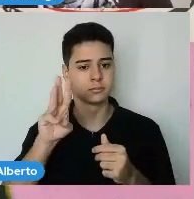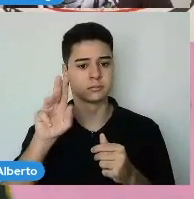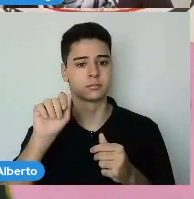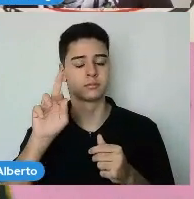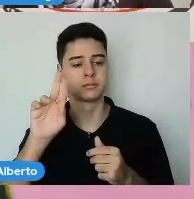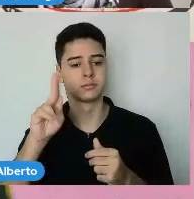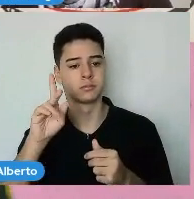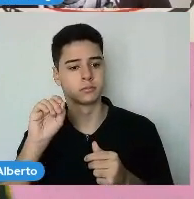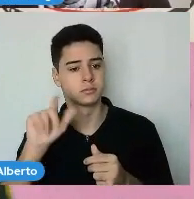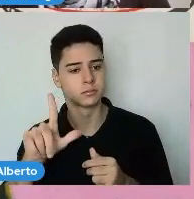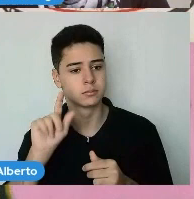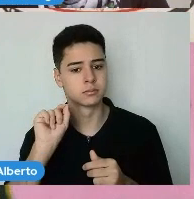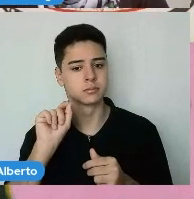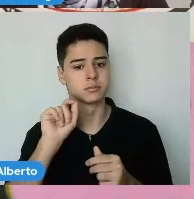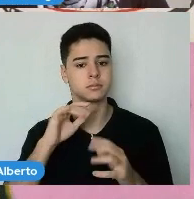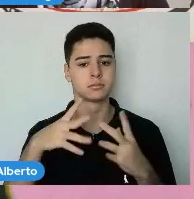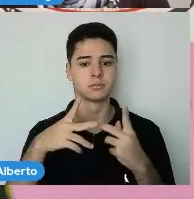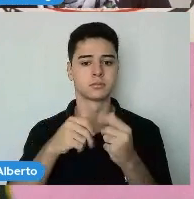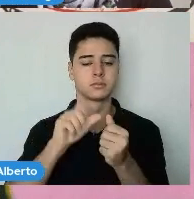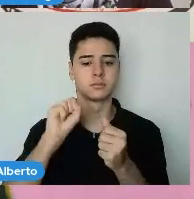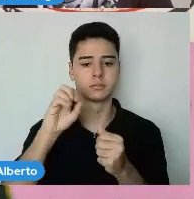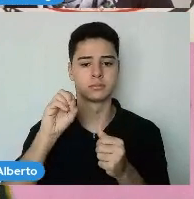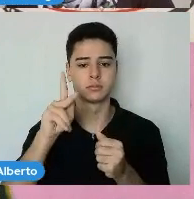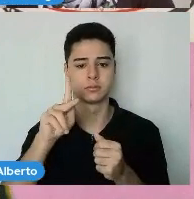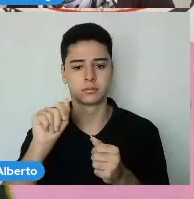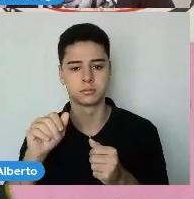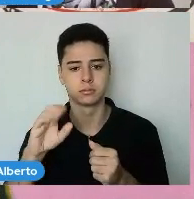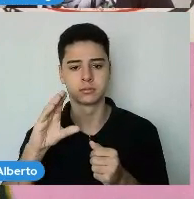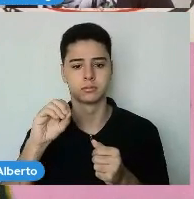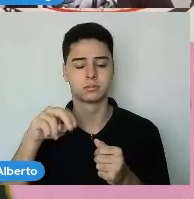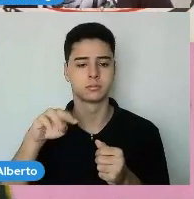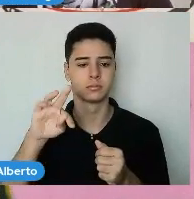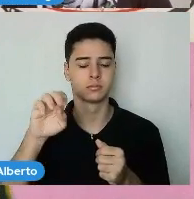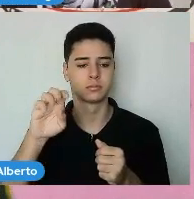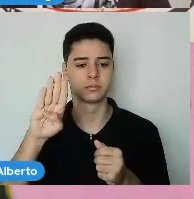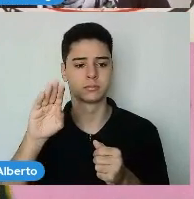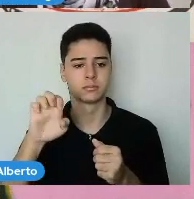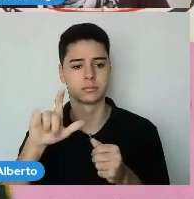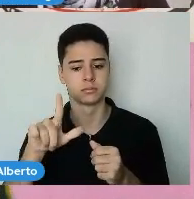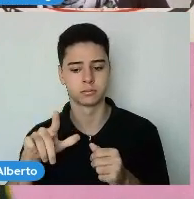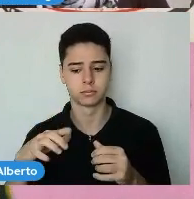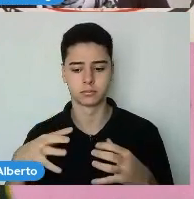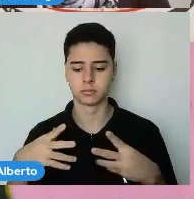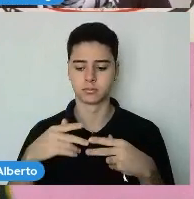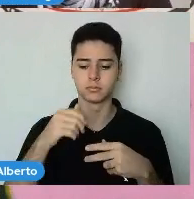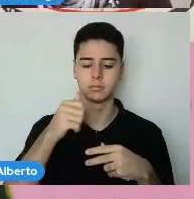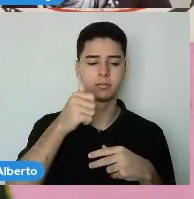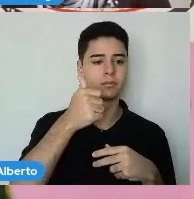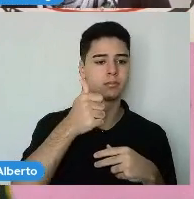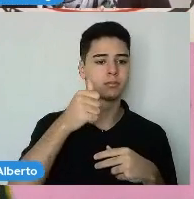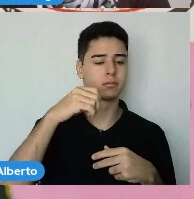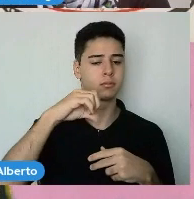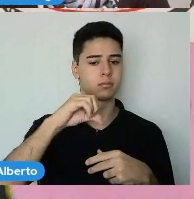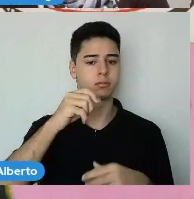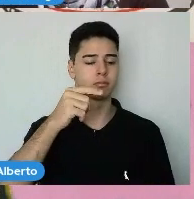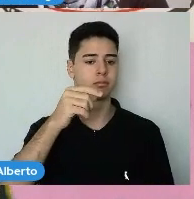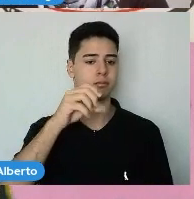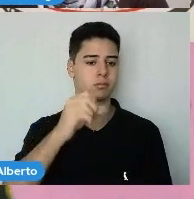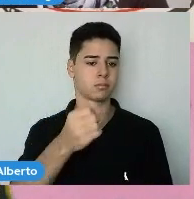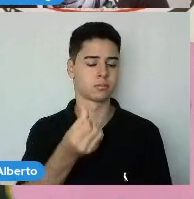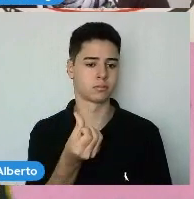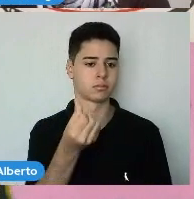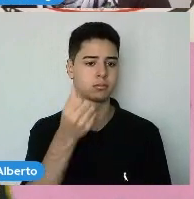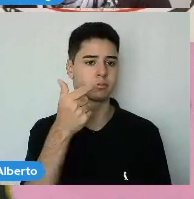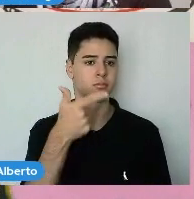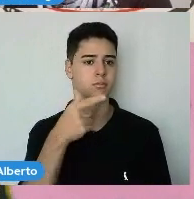é o trabalho Latas de Sopa Campbell, de 1962. Esse é um detalhe. Na